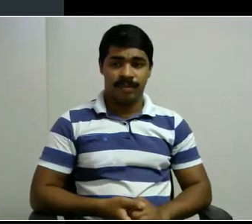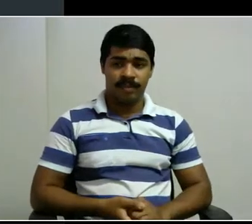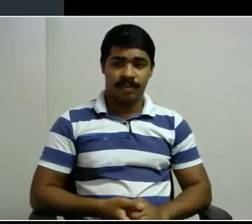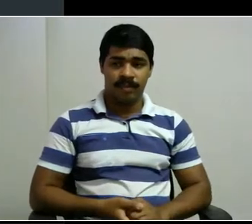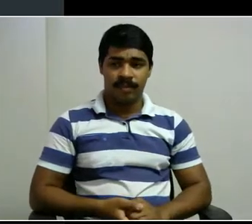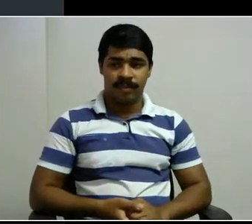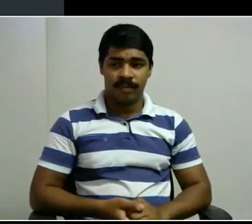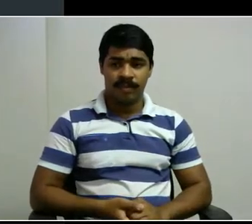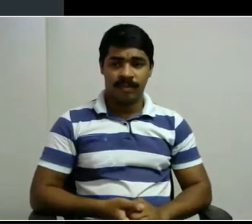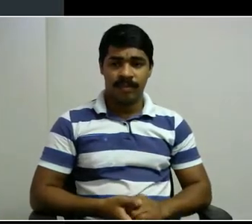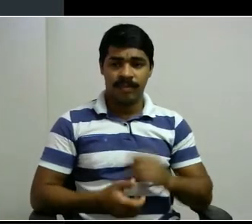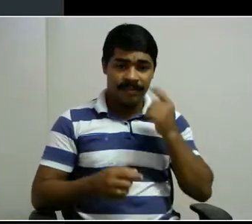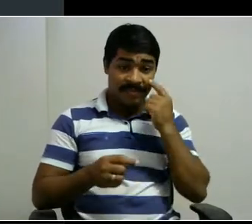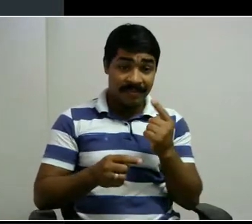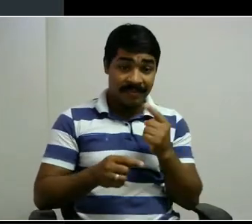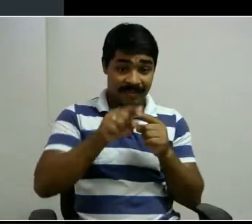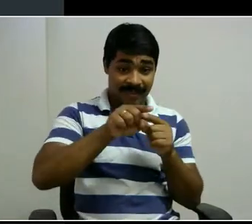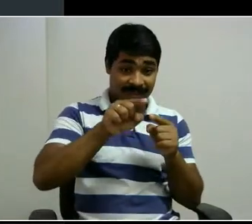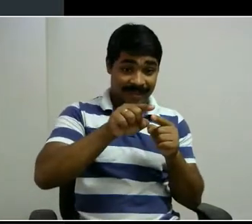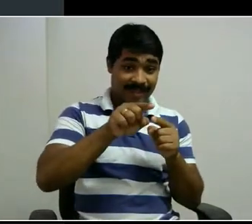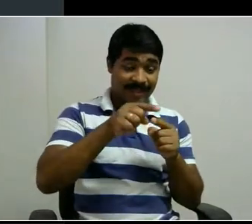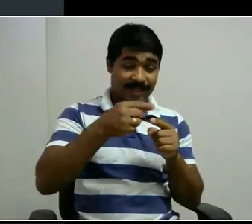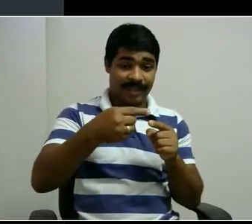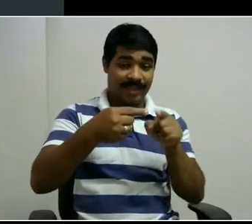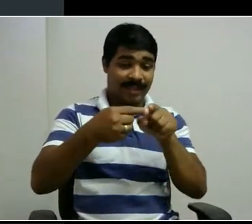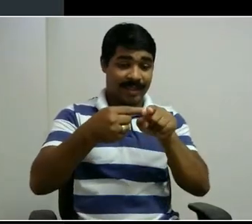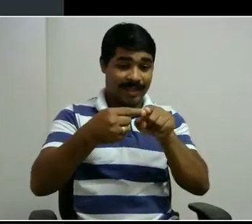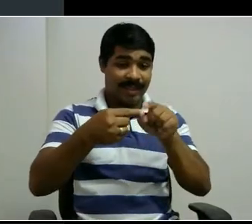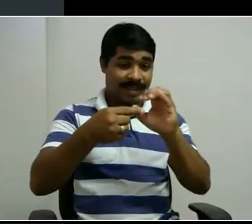negativa, tá, gente? Ela é menor que zero,